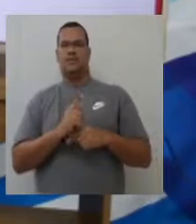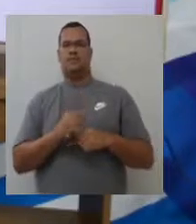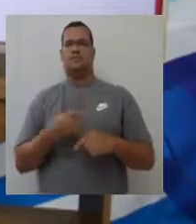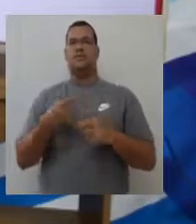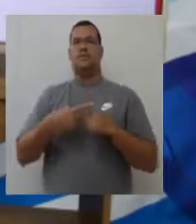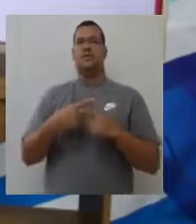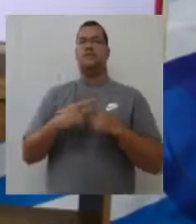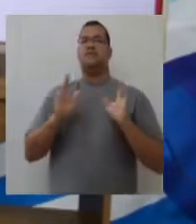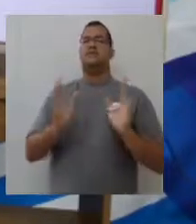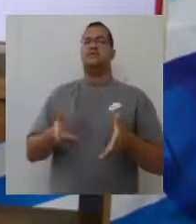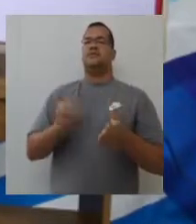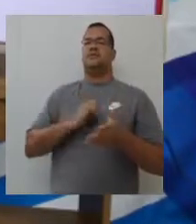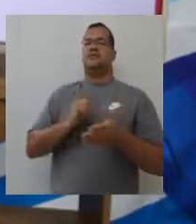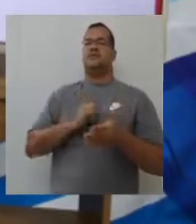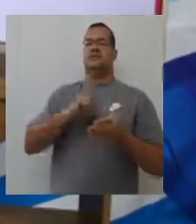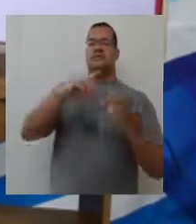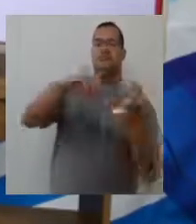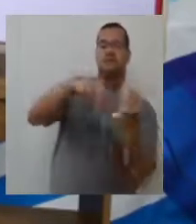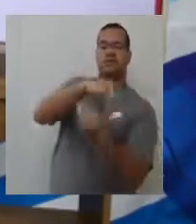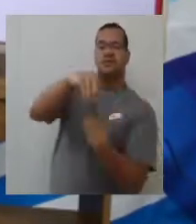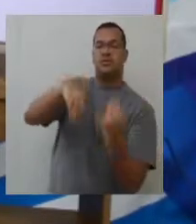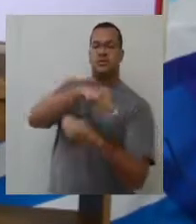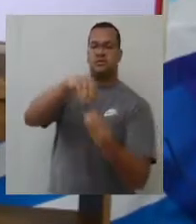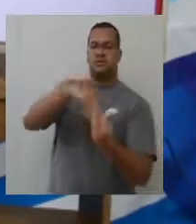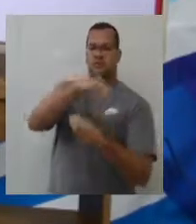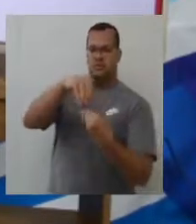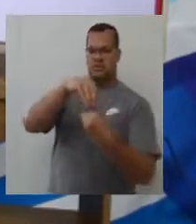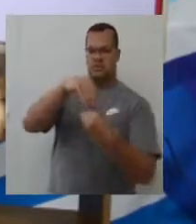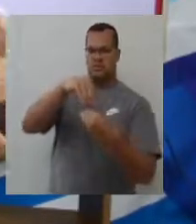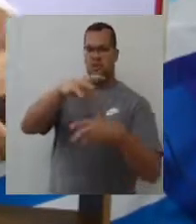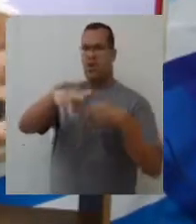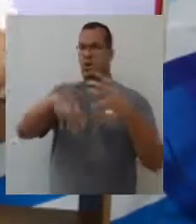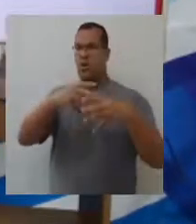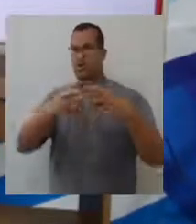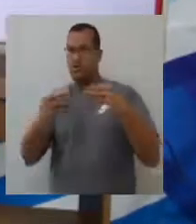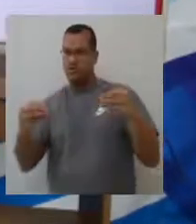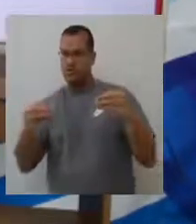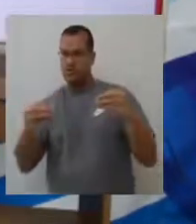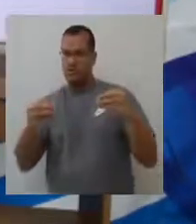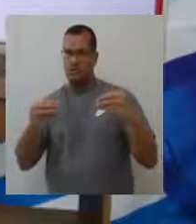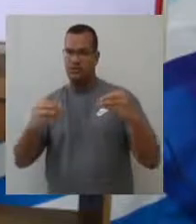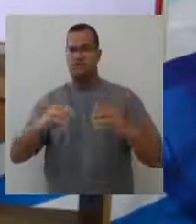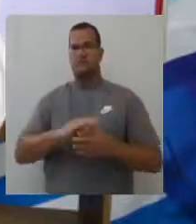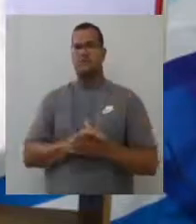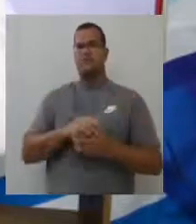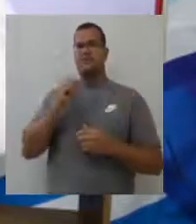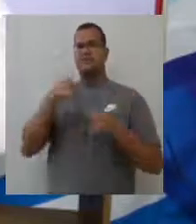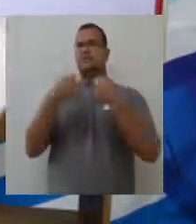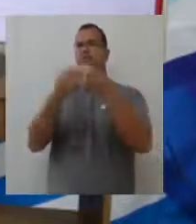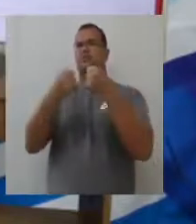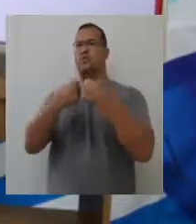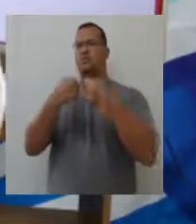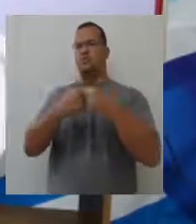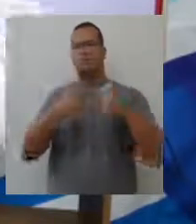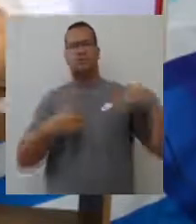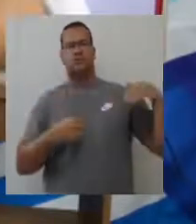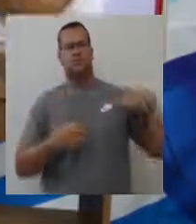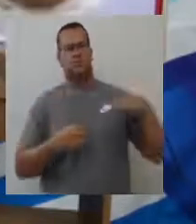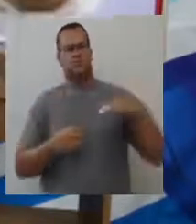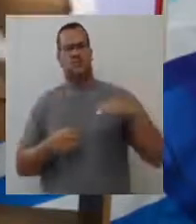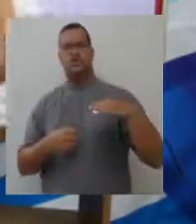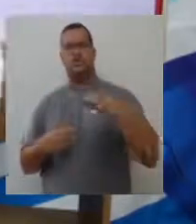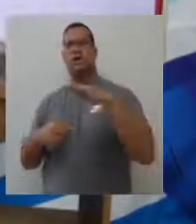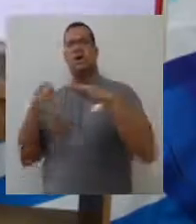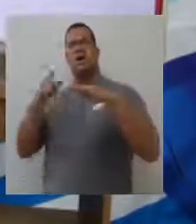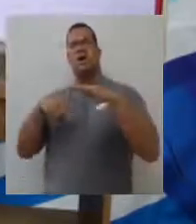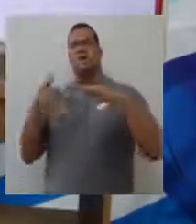estamos falando de solução, mistura homogênea. Mas Flávio, se um ônibus passa e com a